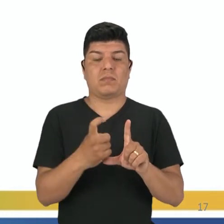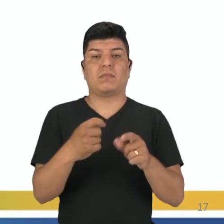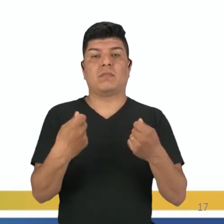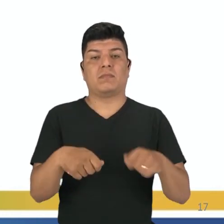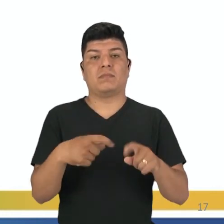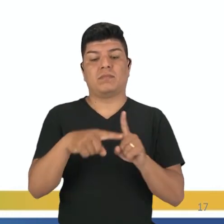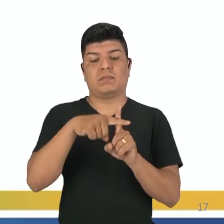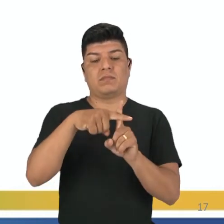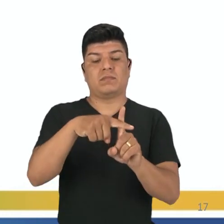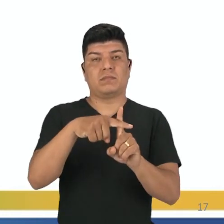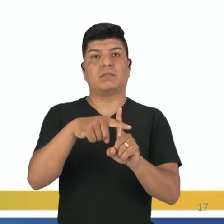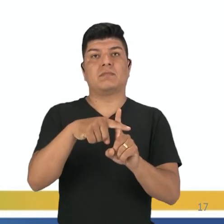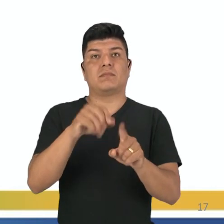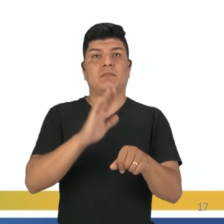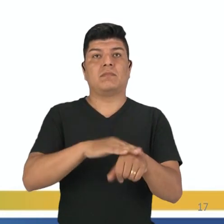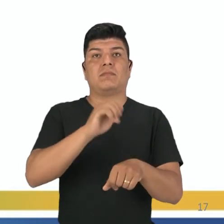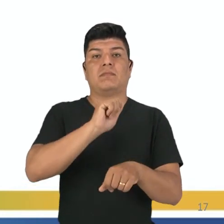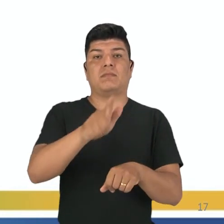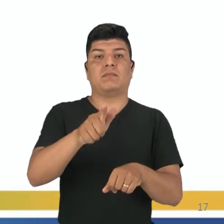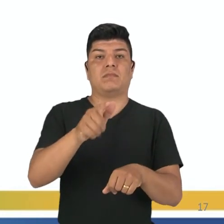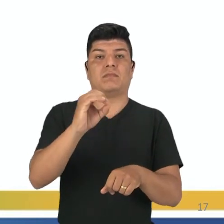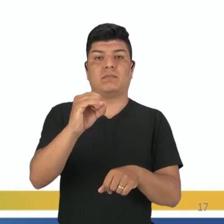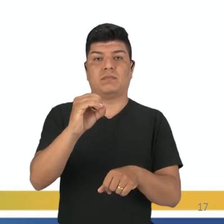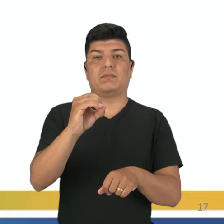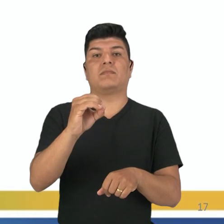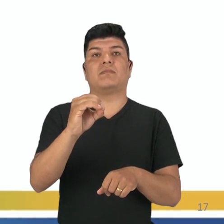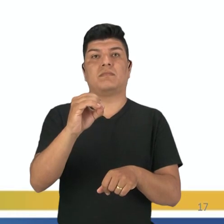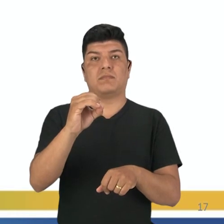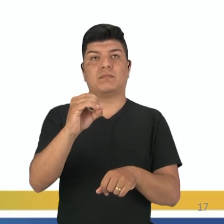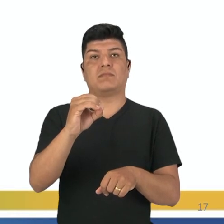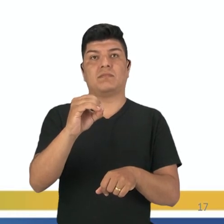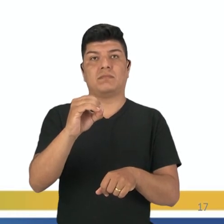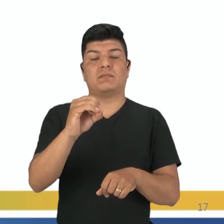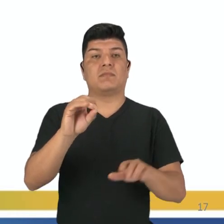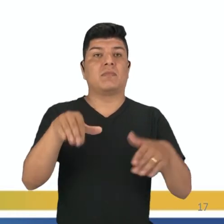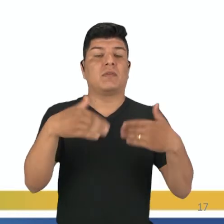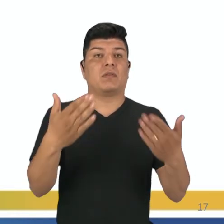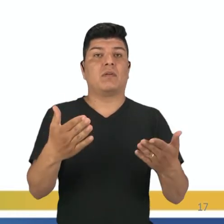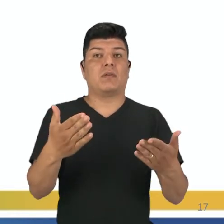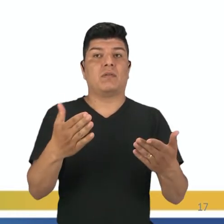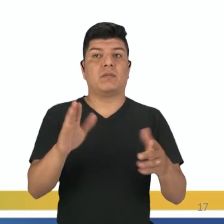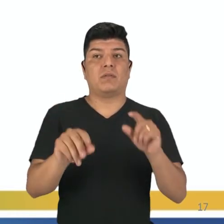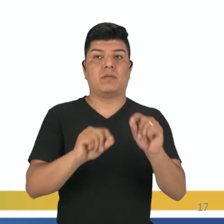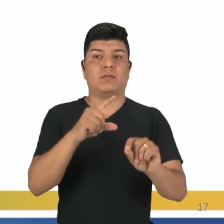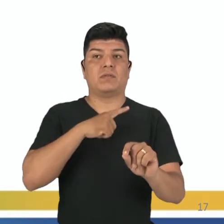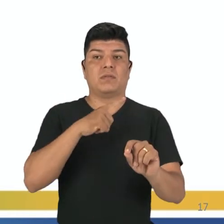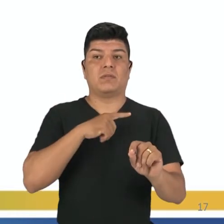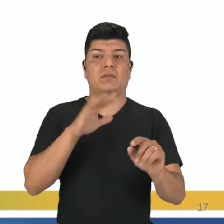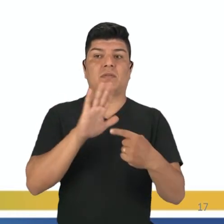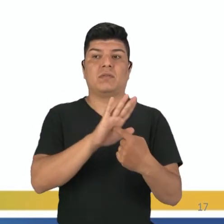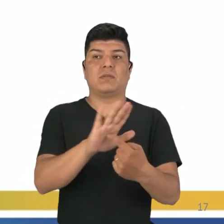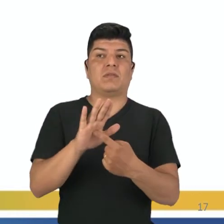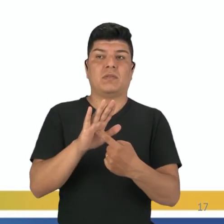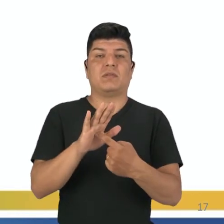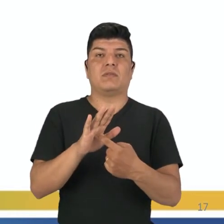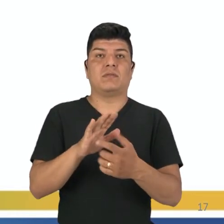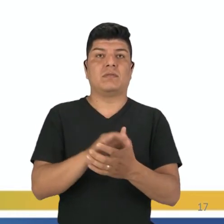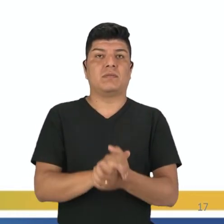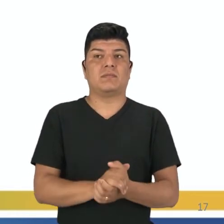deve ser positivo, ou seja, maior do que 0. Qual é o logaritmando nessa questão, nessa